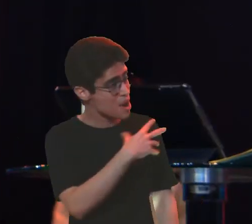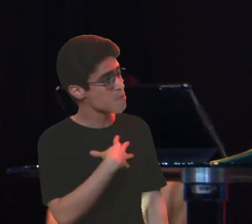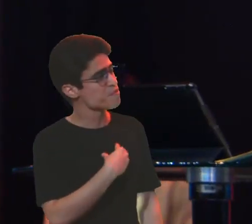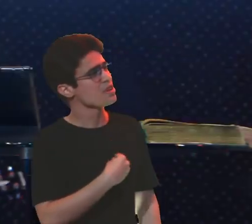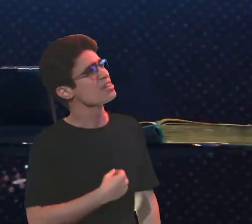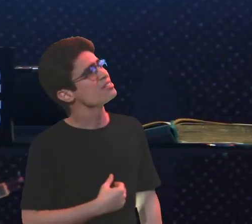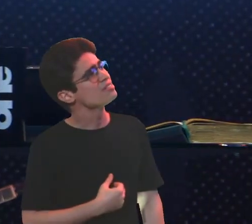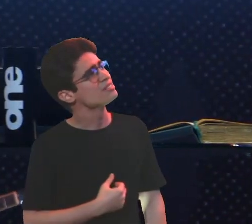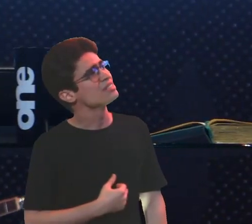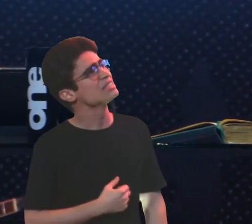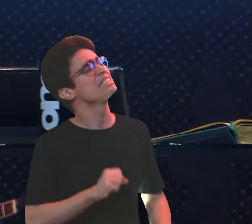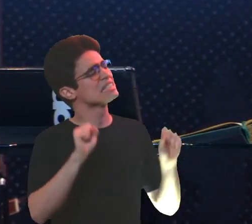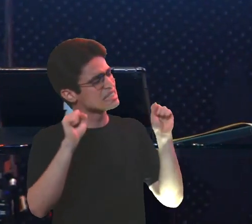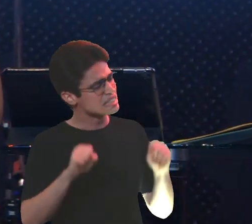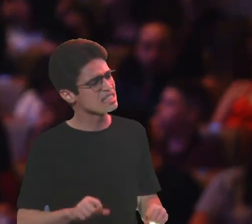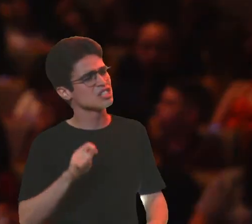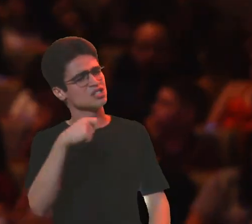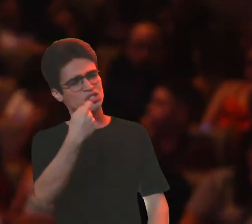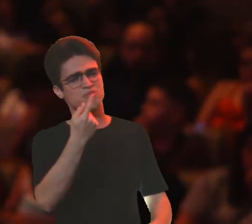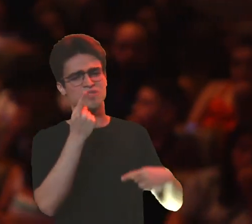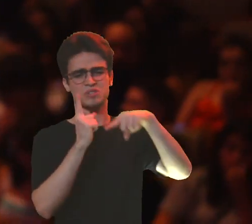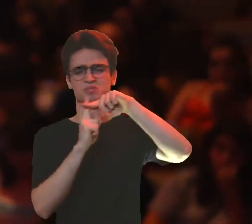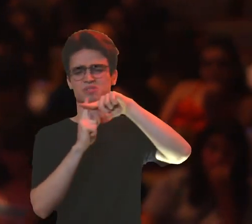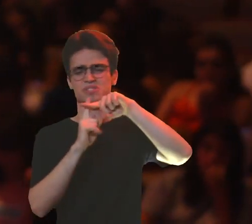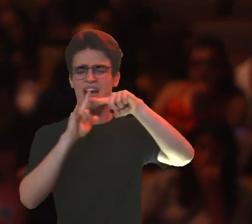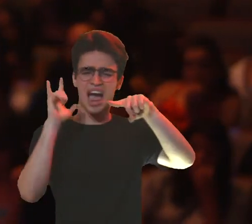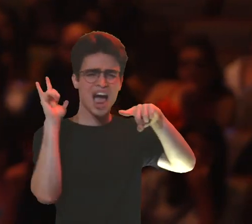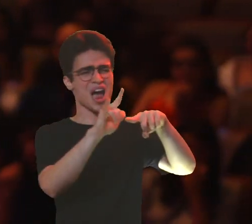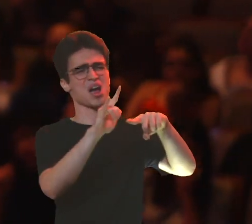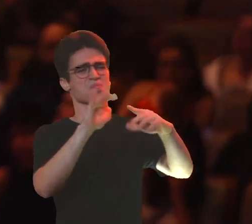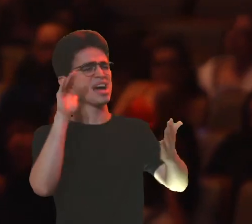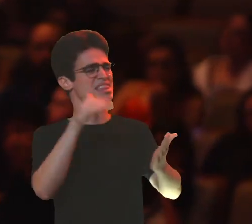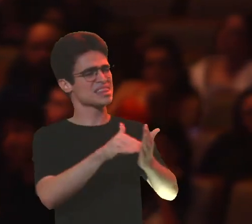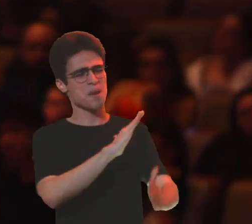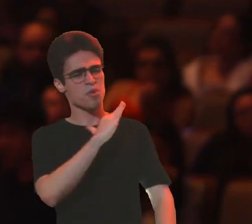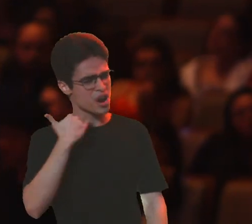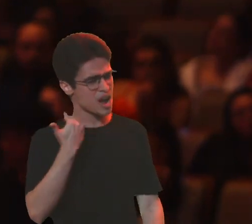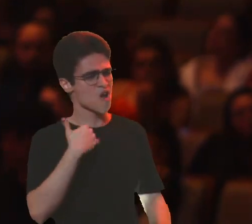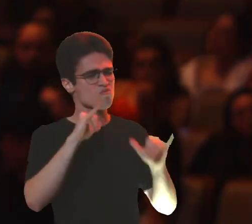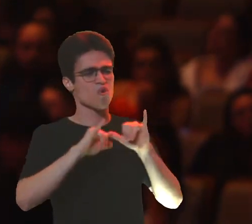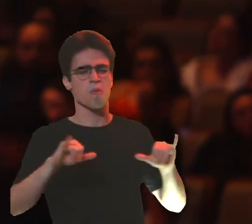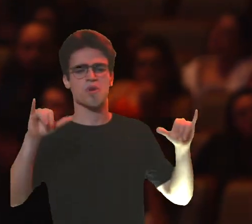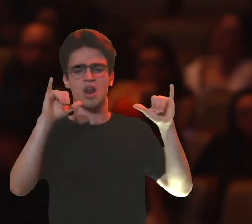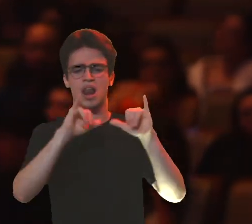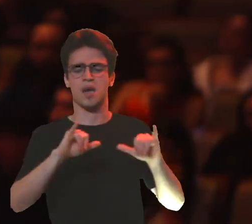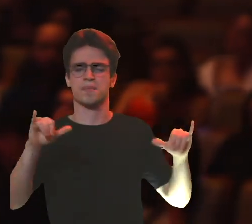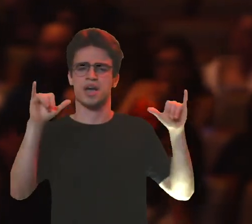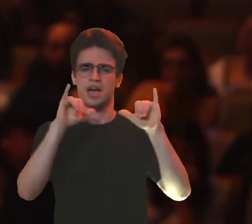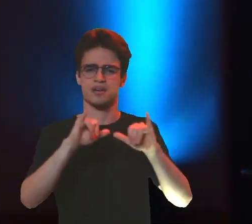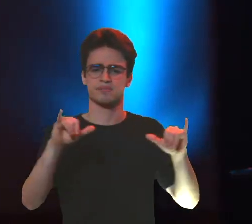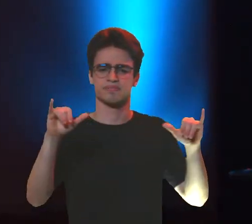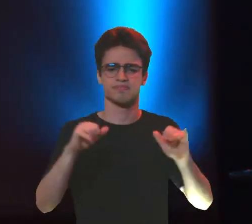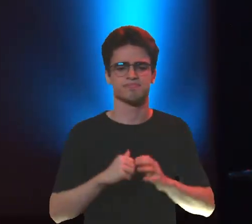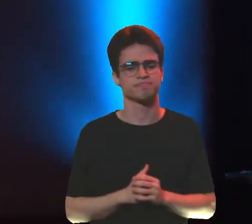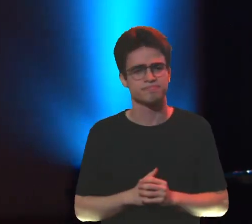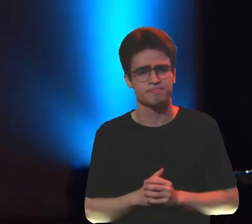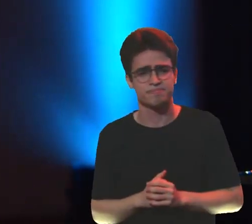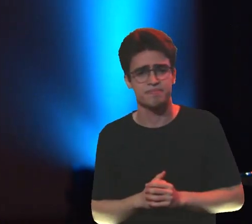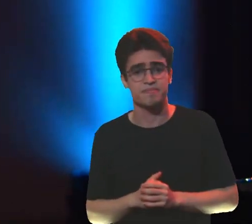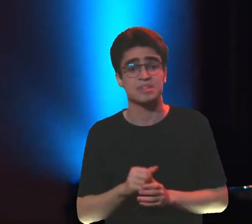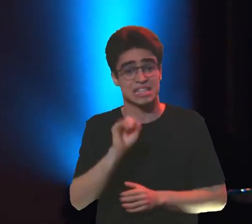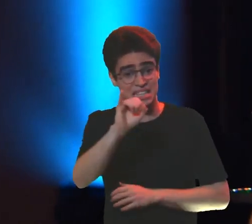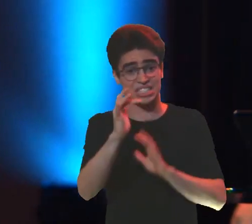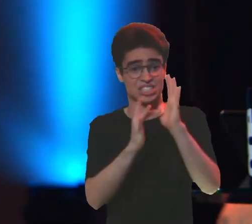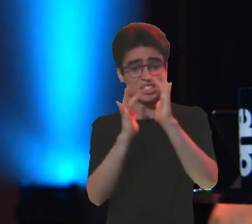fala: sim, eu amo a mensagem da cruz e até morrer eu a vou proclamar. Será que Jesus